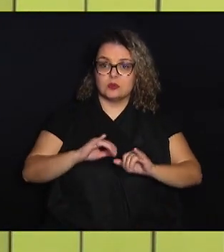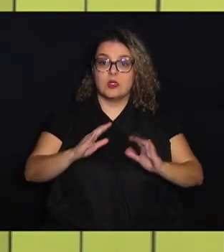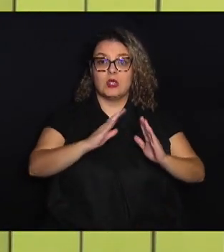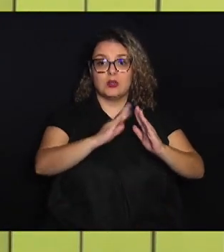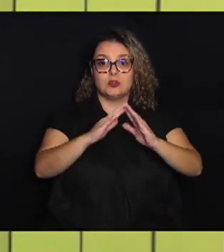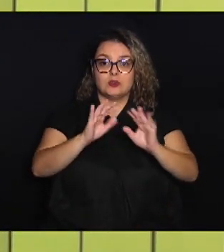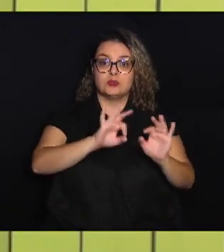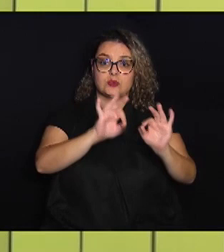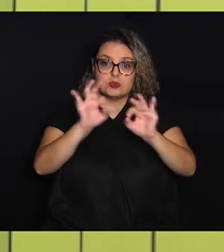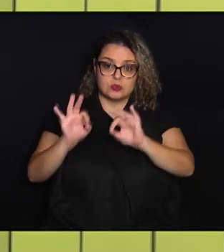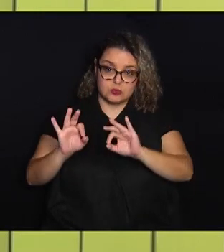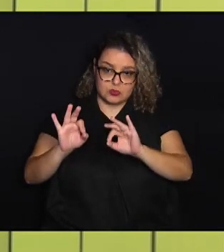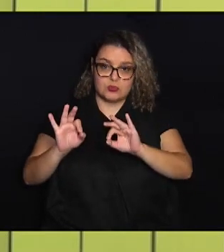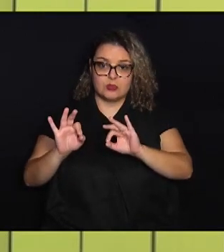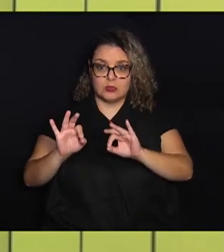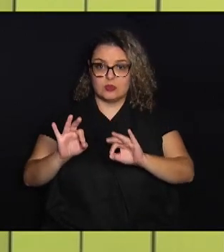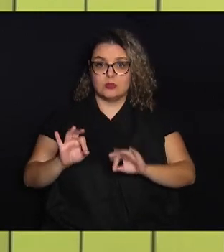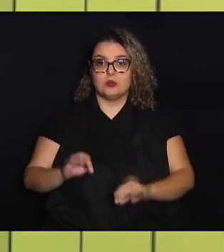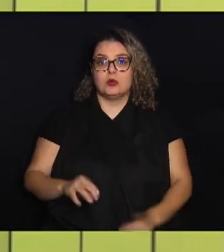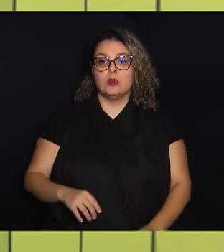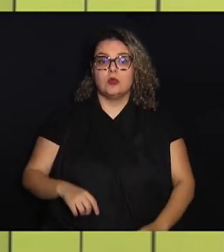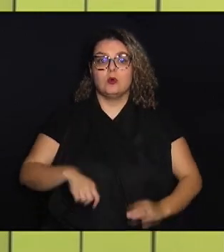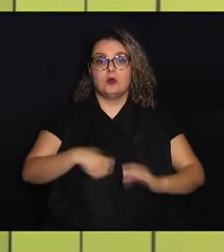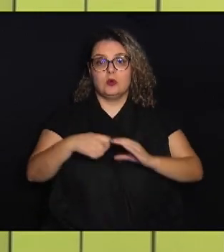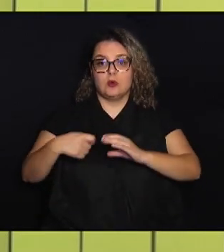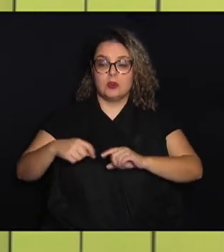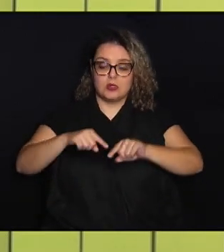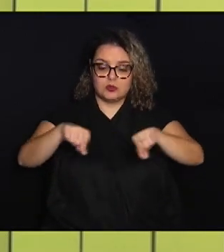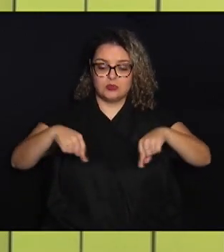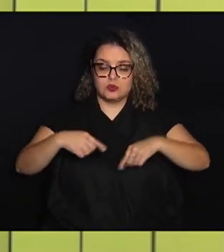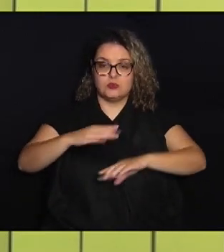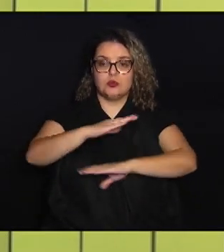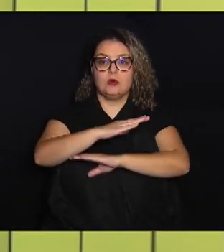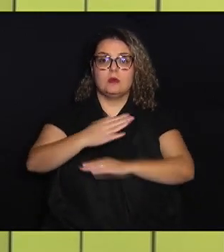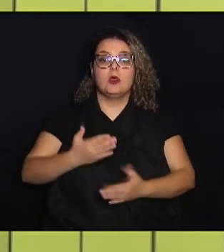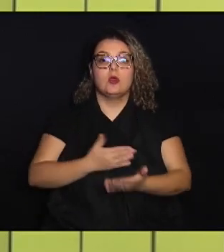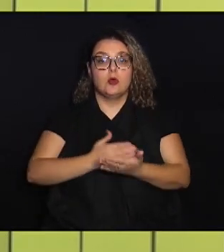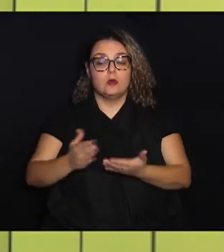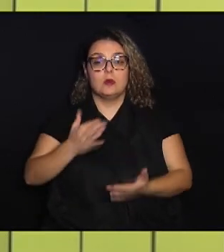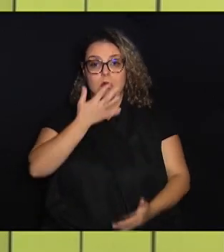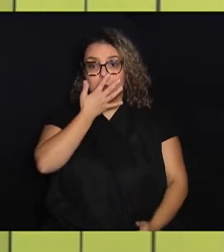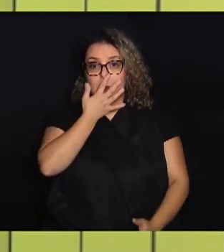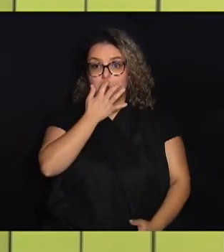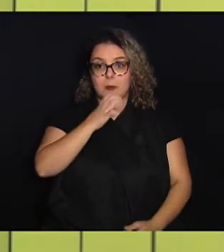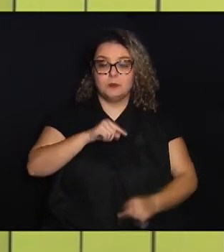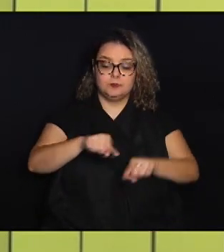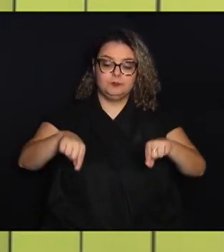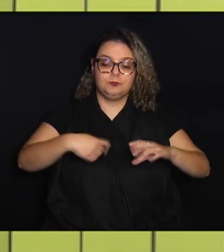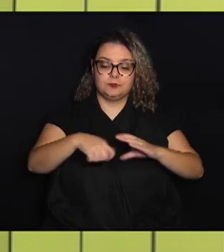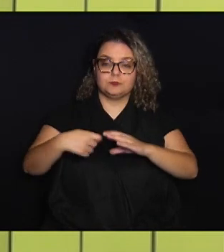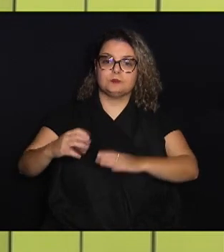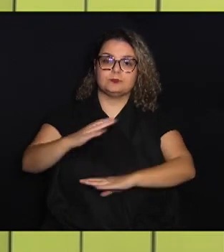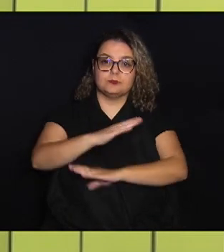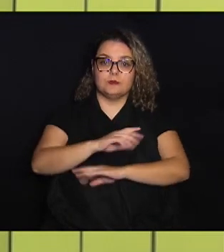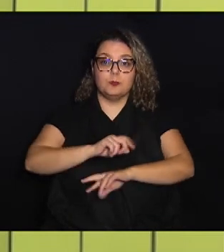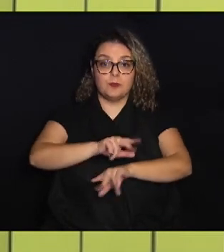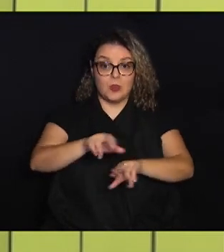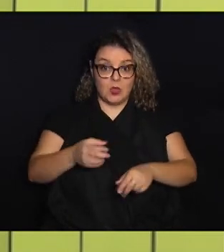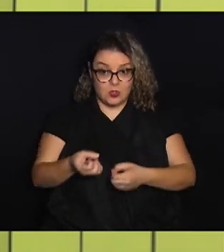casa acompanhando o Estúdio Câmara. Começando hoje, portanto, o Estúdio Câmara com